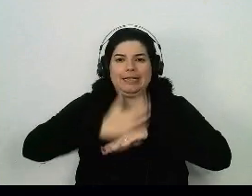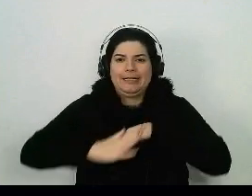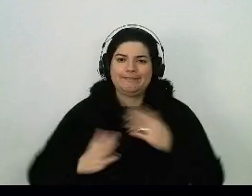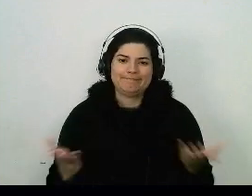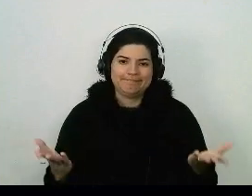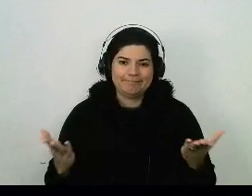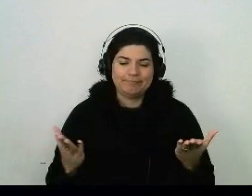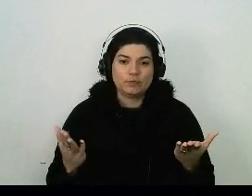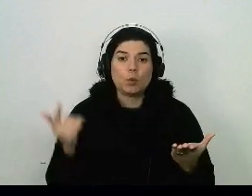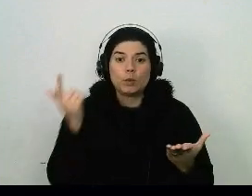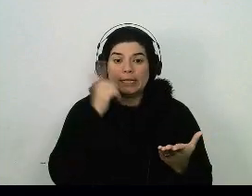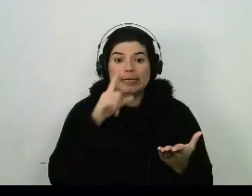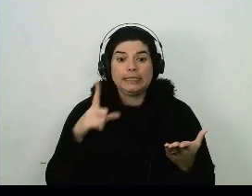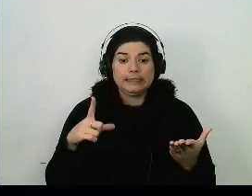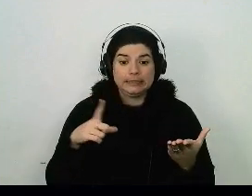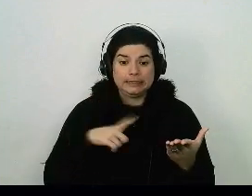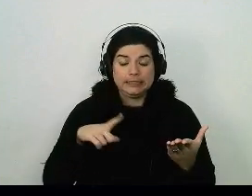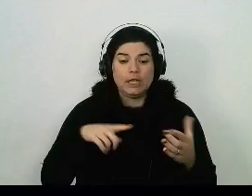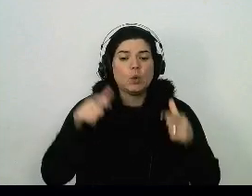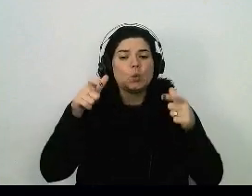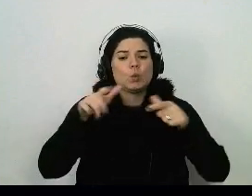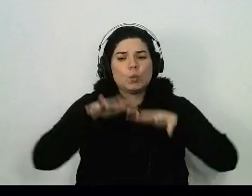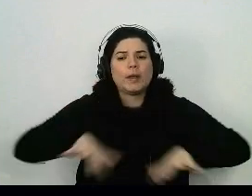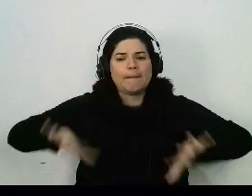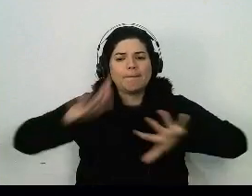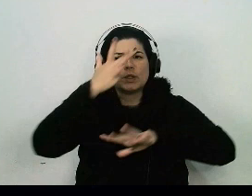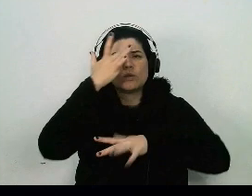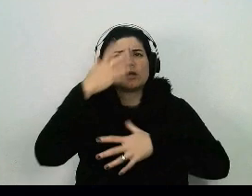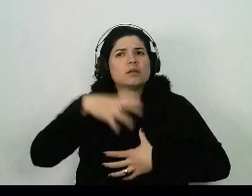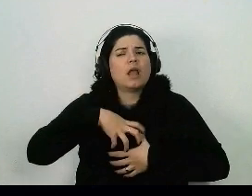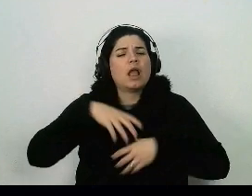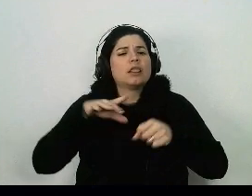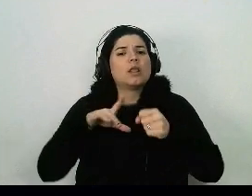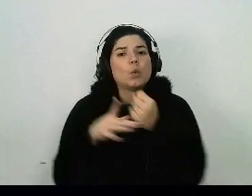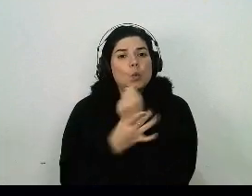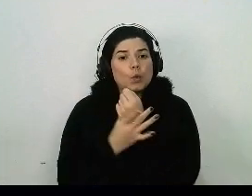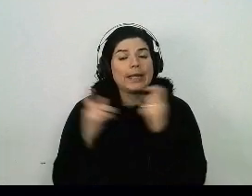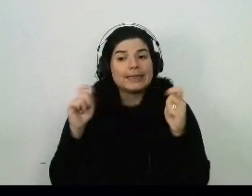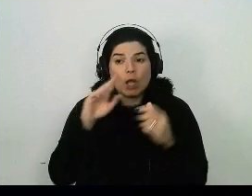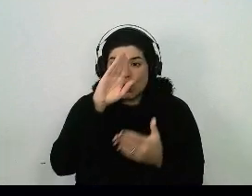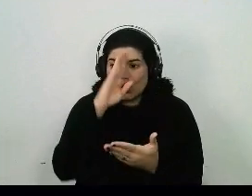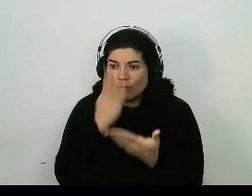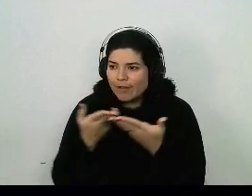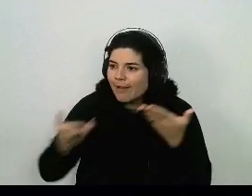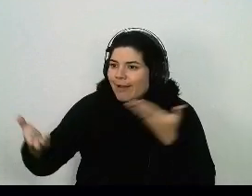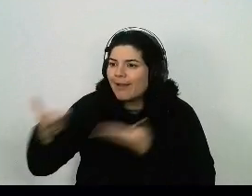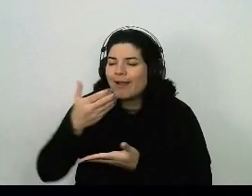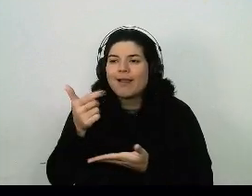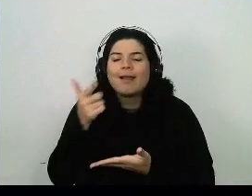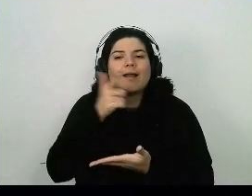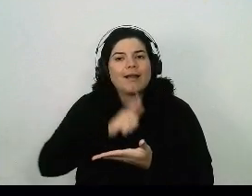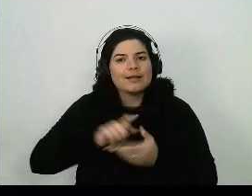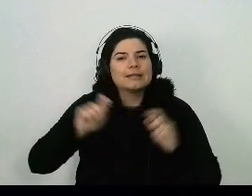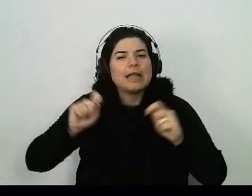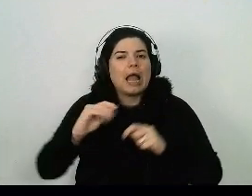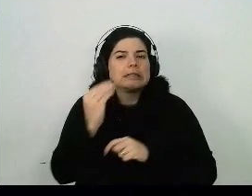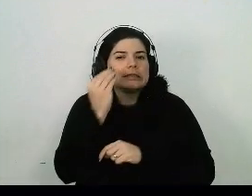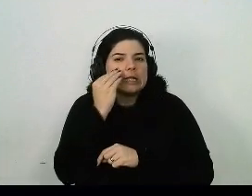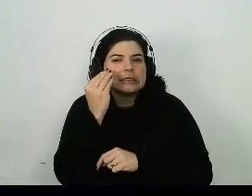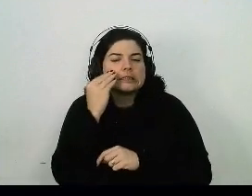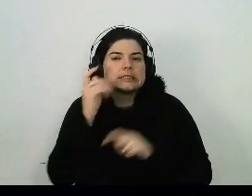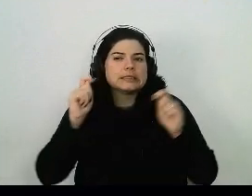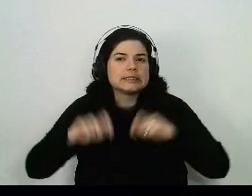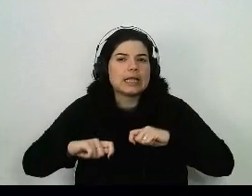a estrutura para que as pessoas se sintam seguras para confiarmos nas outras para testar para experimentar para ter aquele